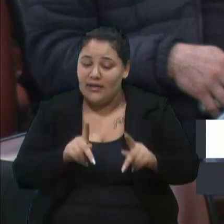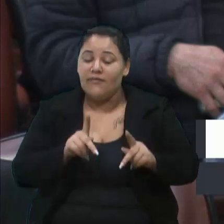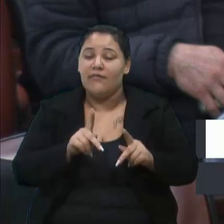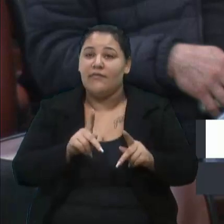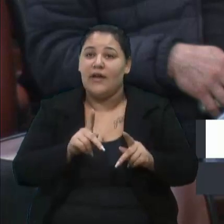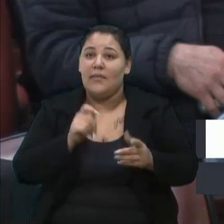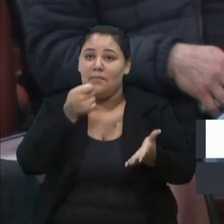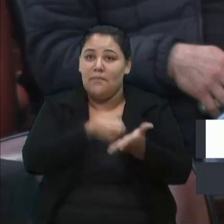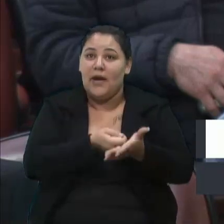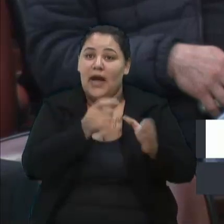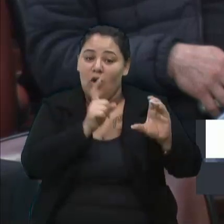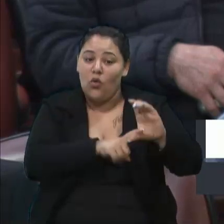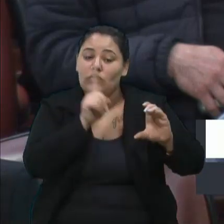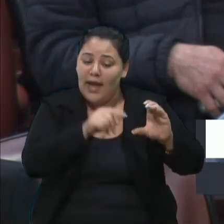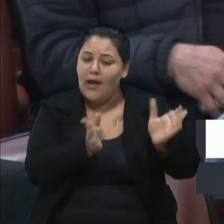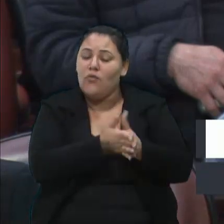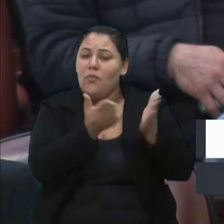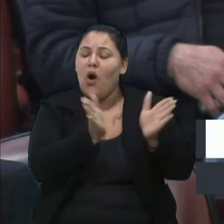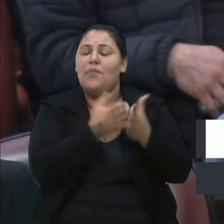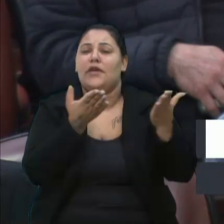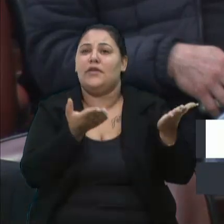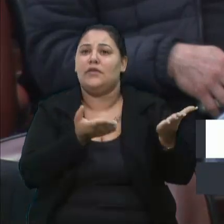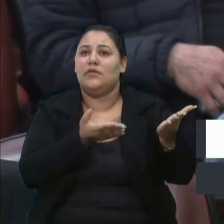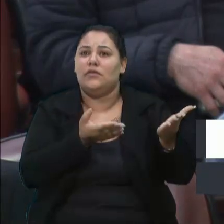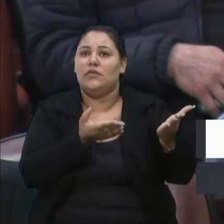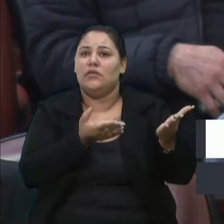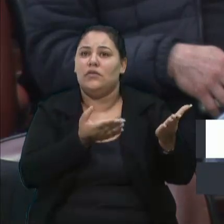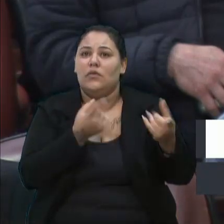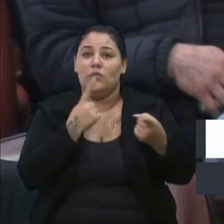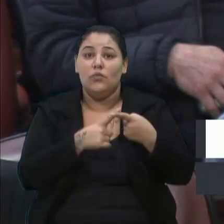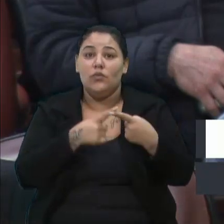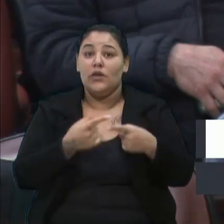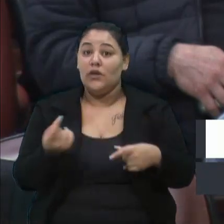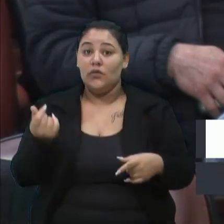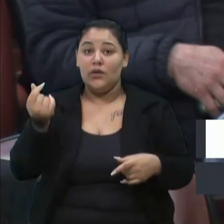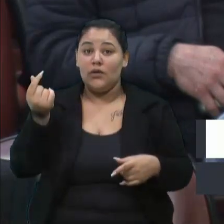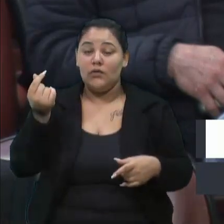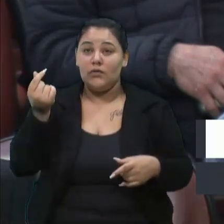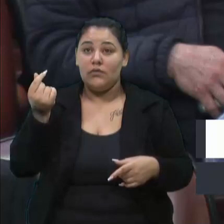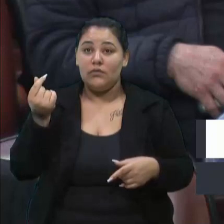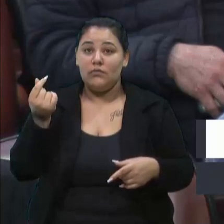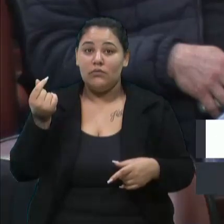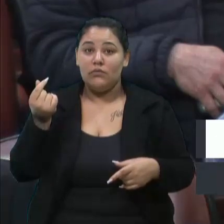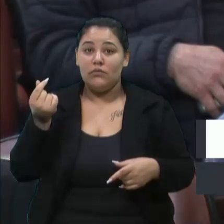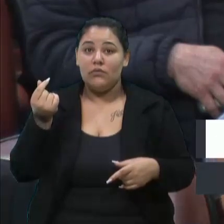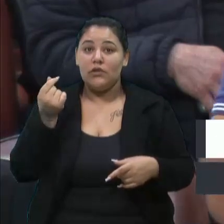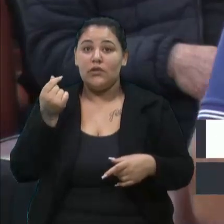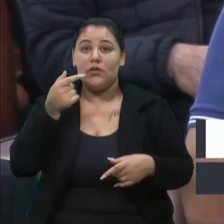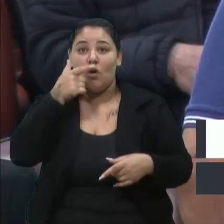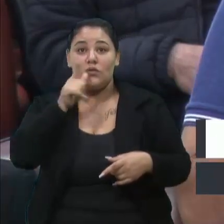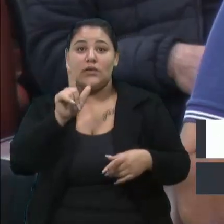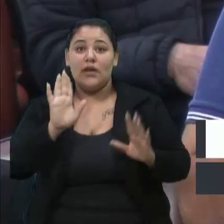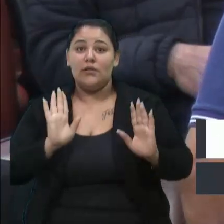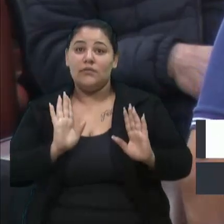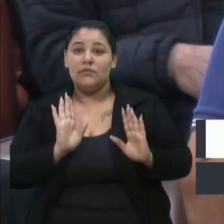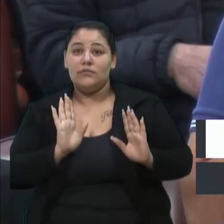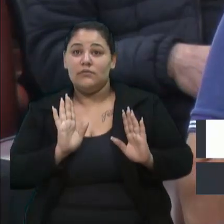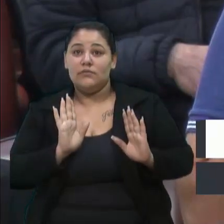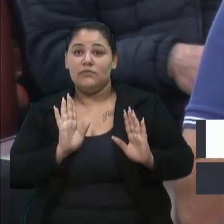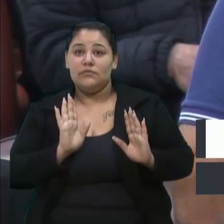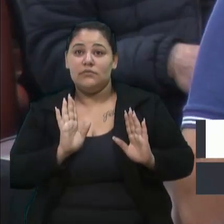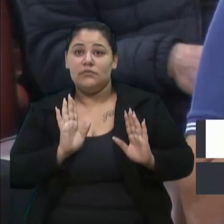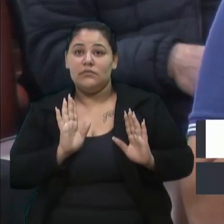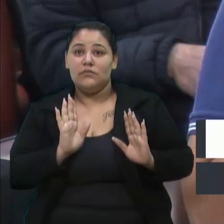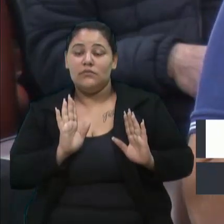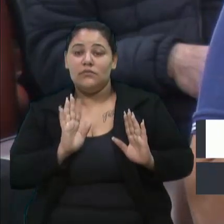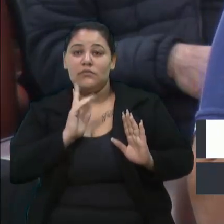é o pobre porque o rico ele consegue chegar a Vereador Renato seu